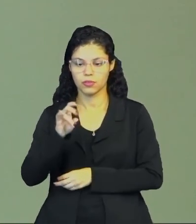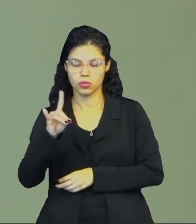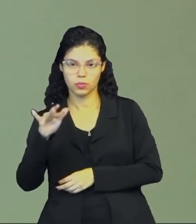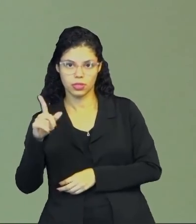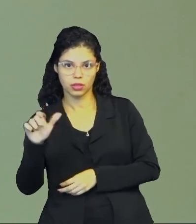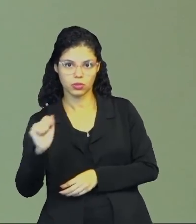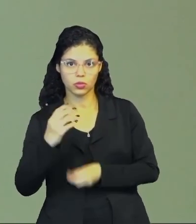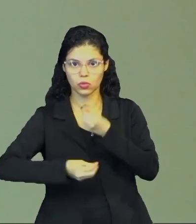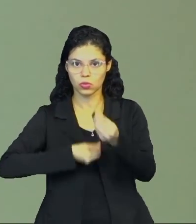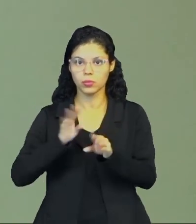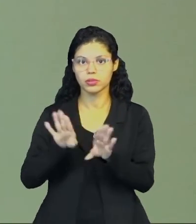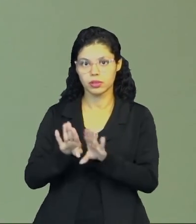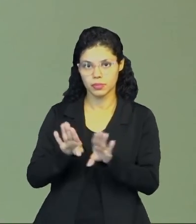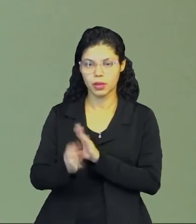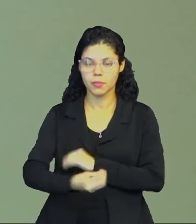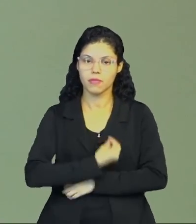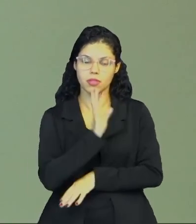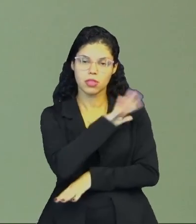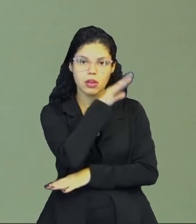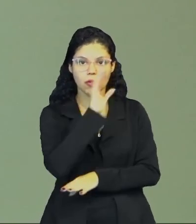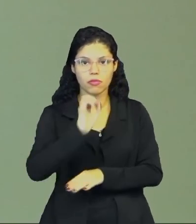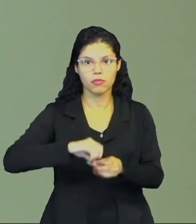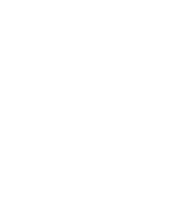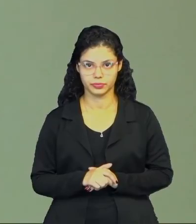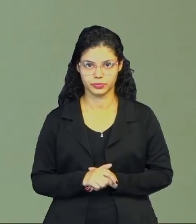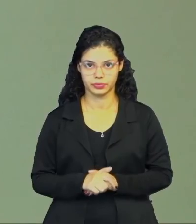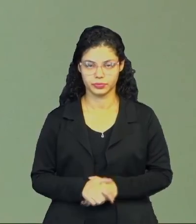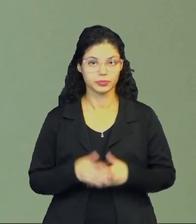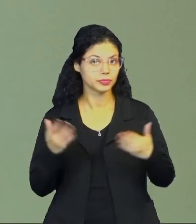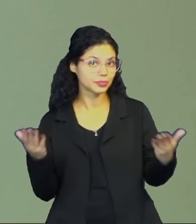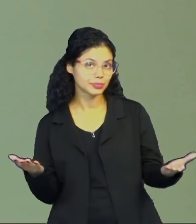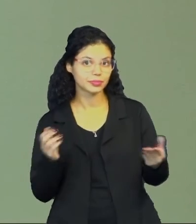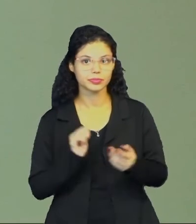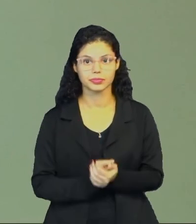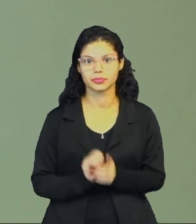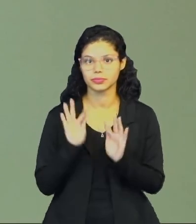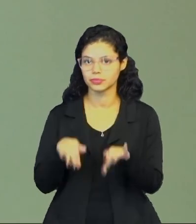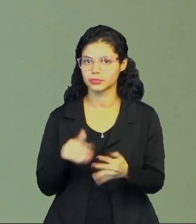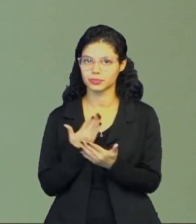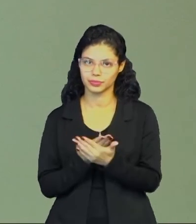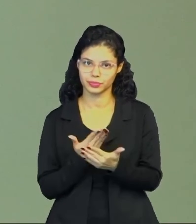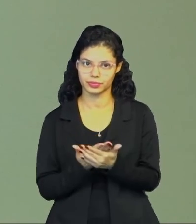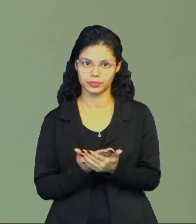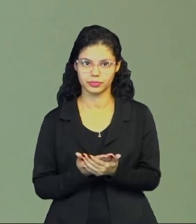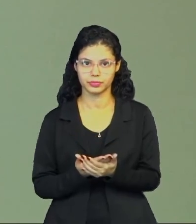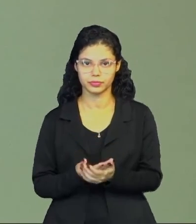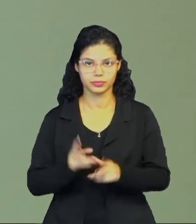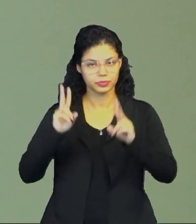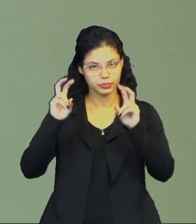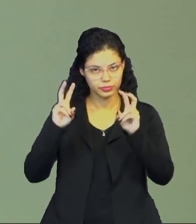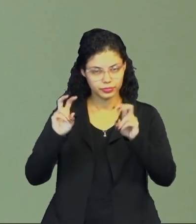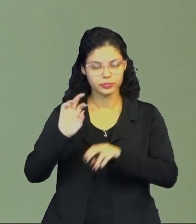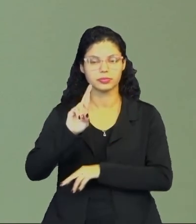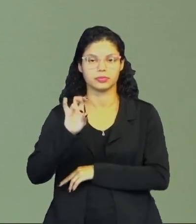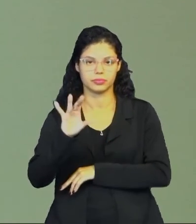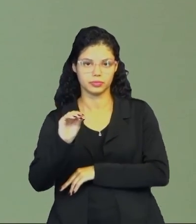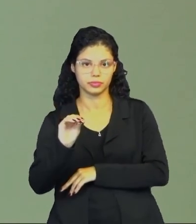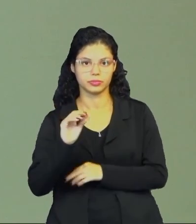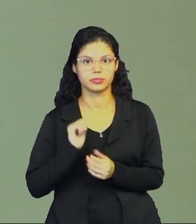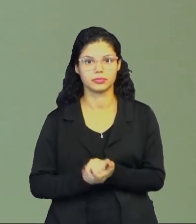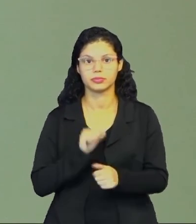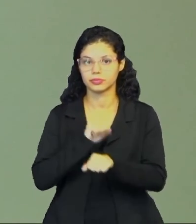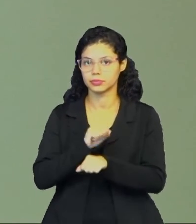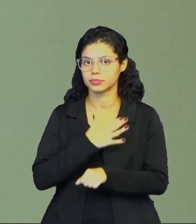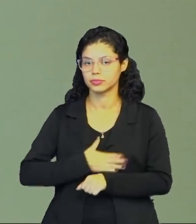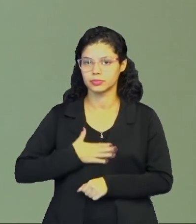do zooplâncton, como também para a vida animal fora da água. Então, pessoal, chegamos ao final da nossa aula sobre o reino protista. Espero que